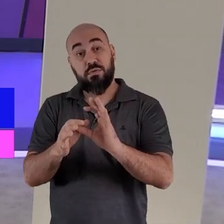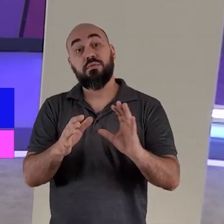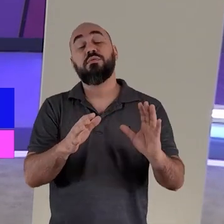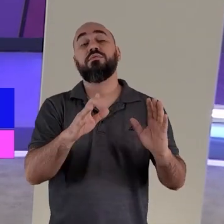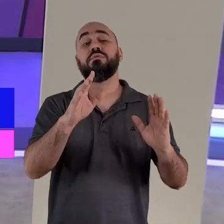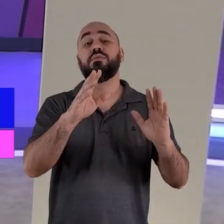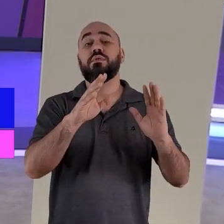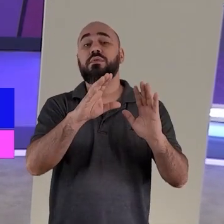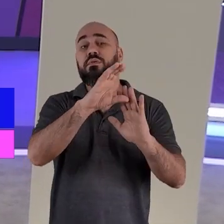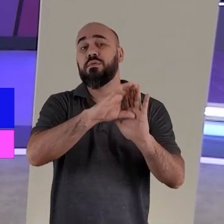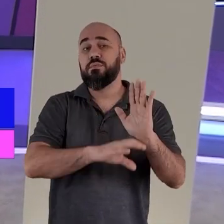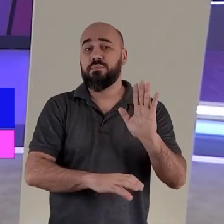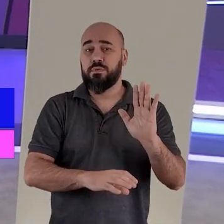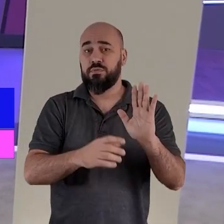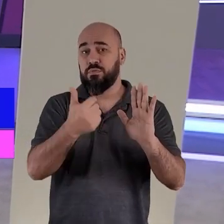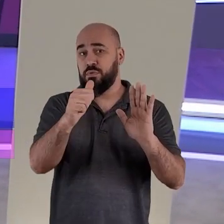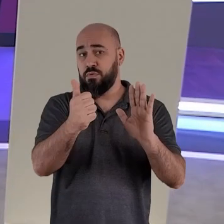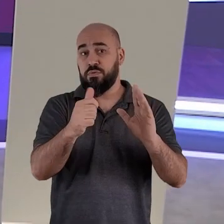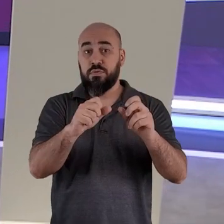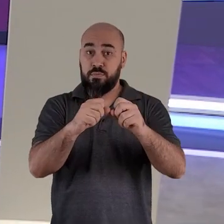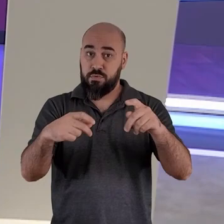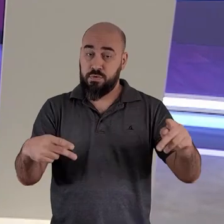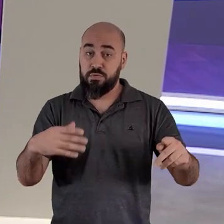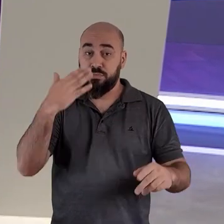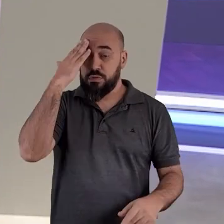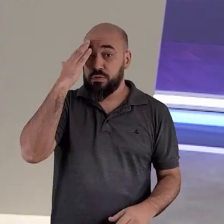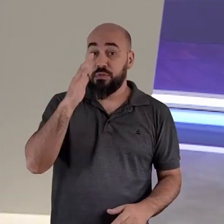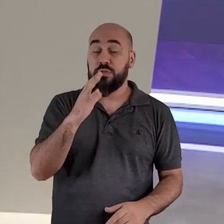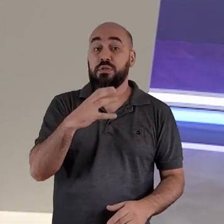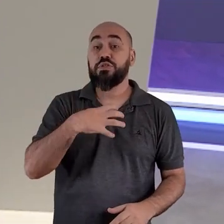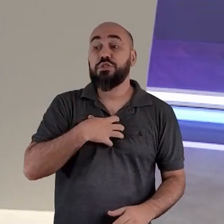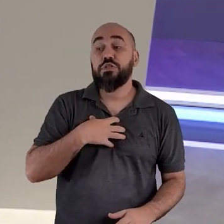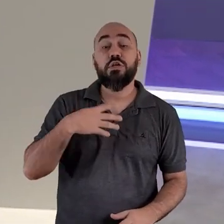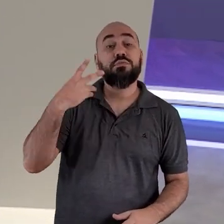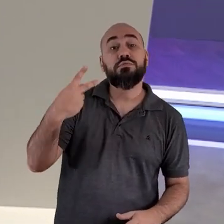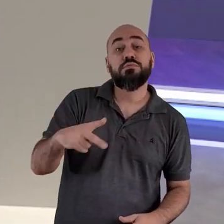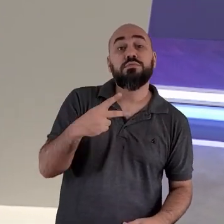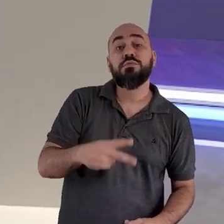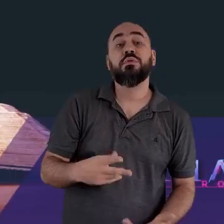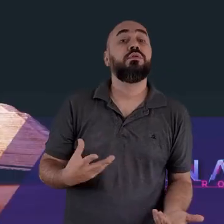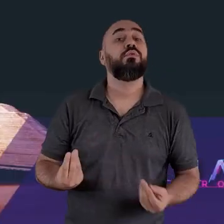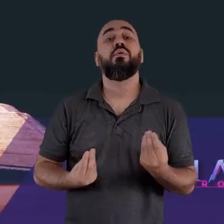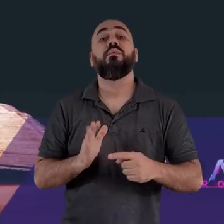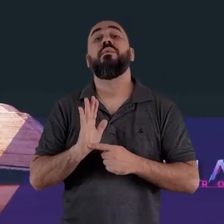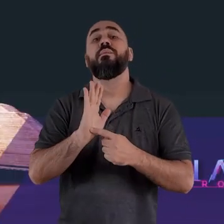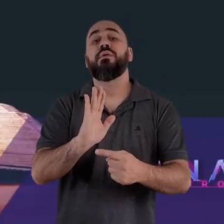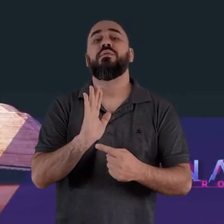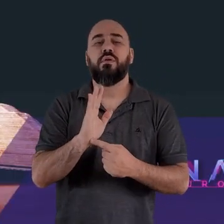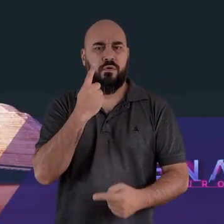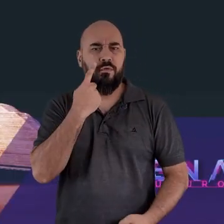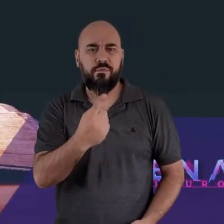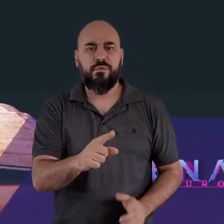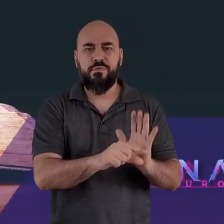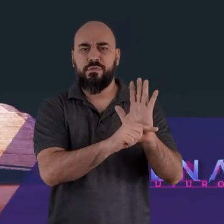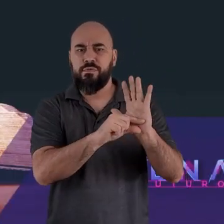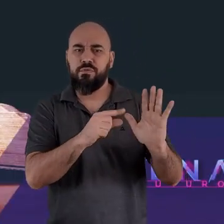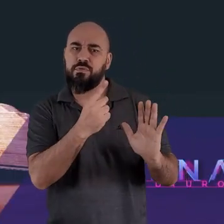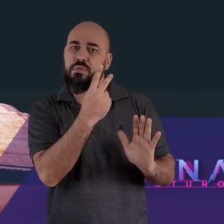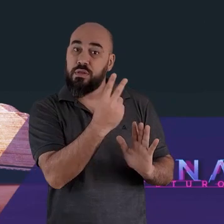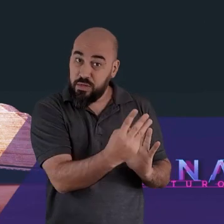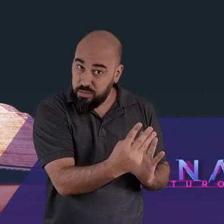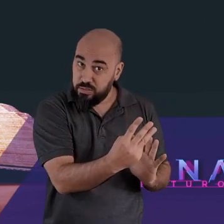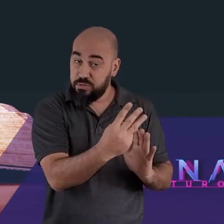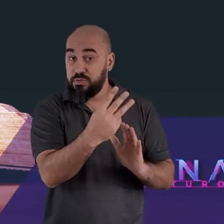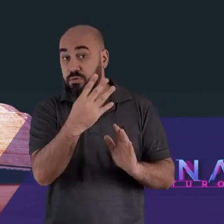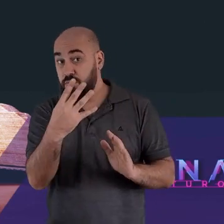para descobrir os elementos que a profecia vai nos apresentar. Vamos comigo ao versículo 3 e 4 de